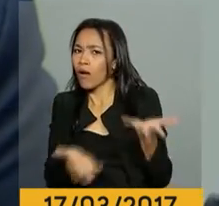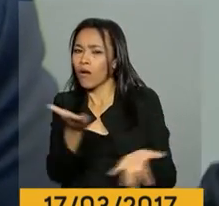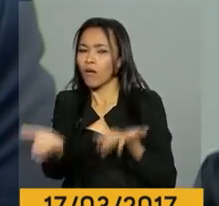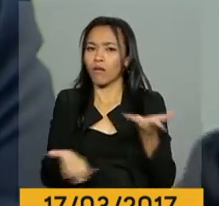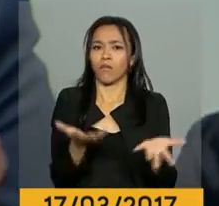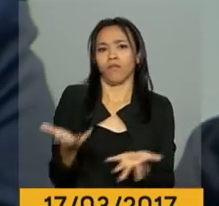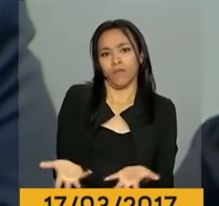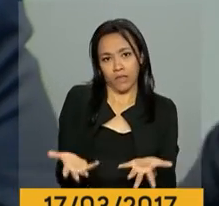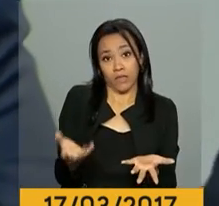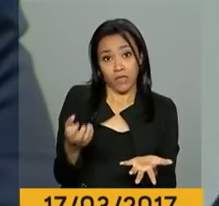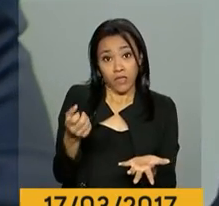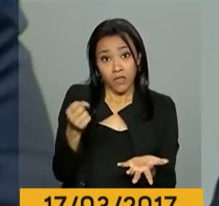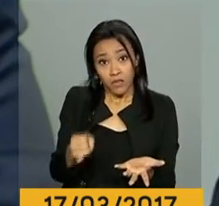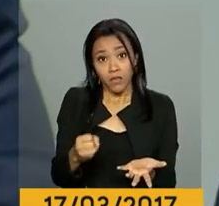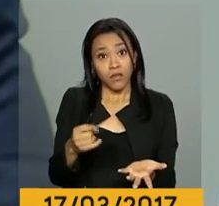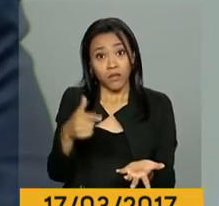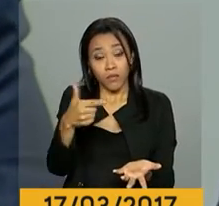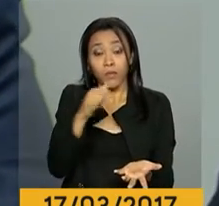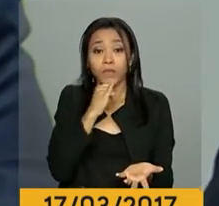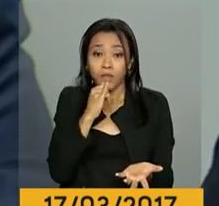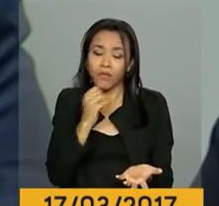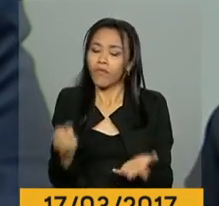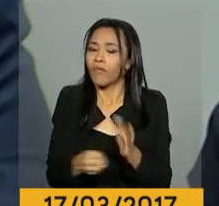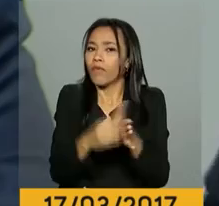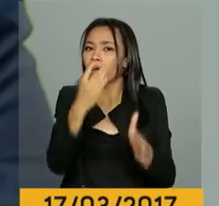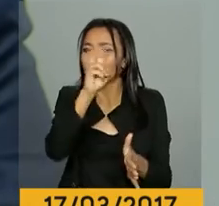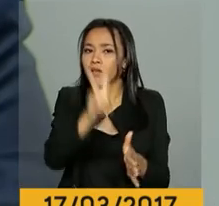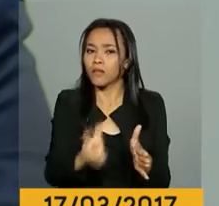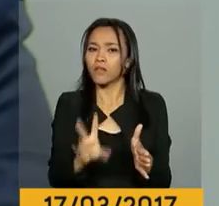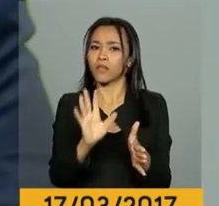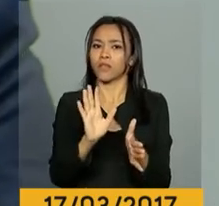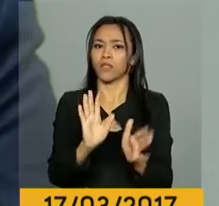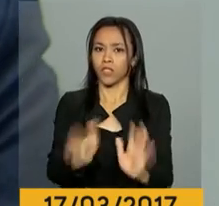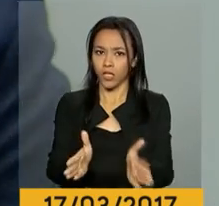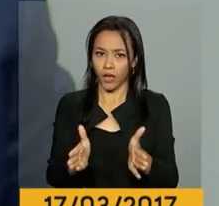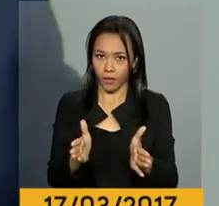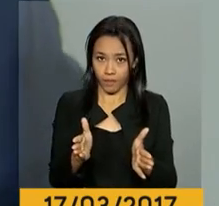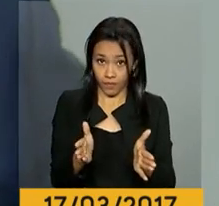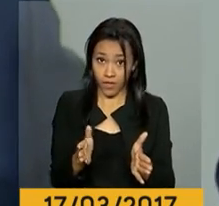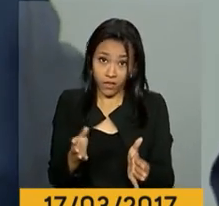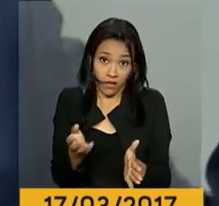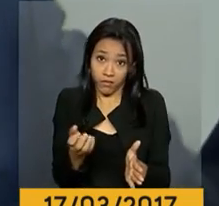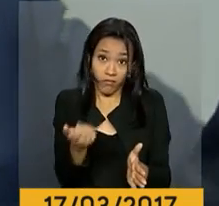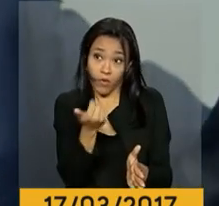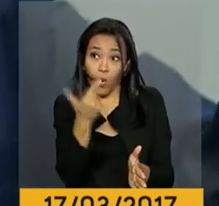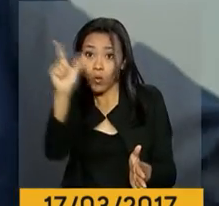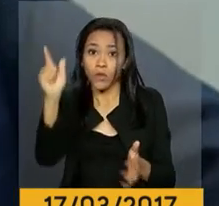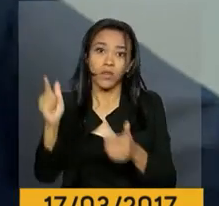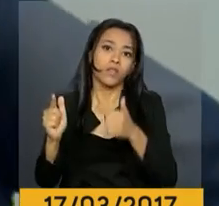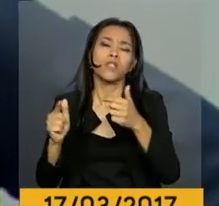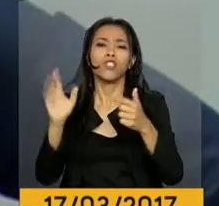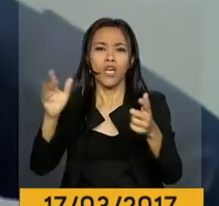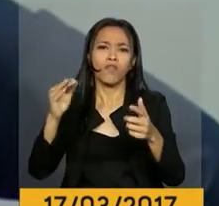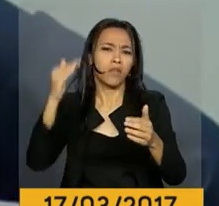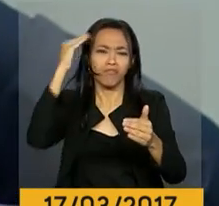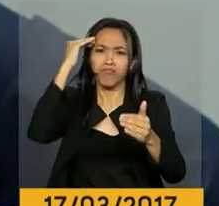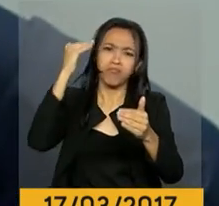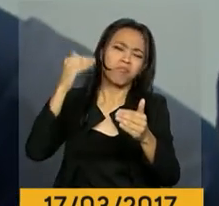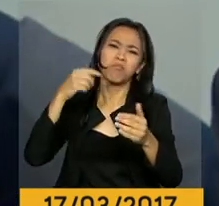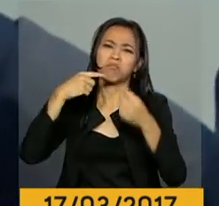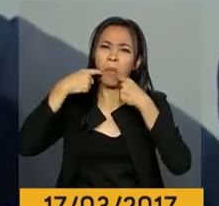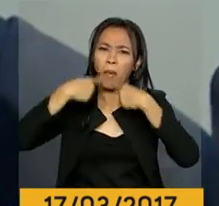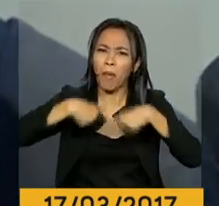que não há déficit na Previdência, como muitas e muitas vezes se vê, e como tantas e tantas vezes foi